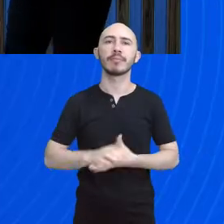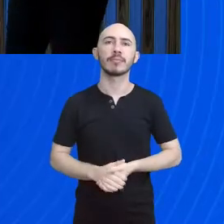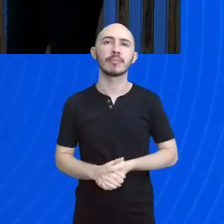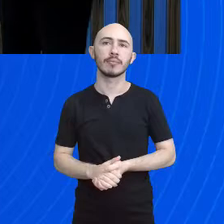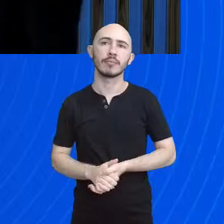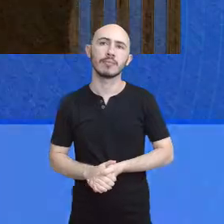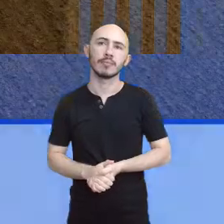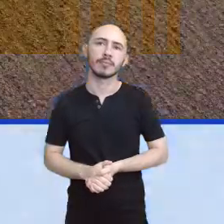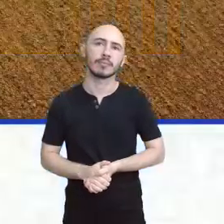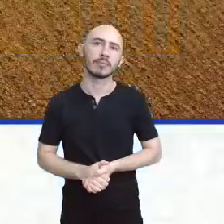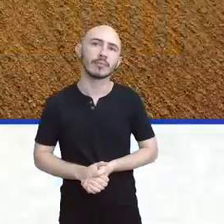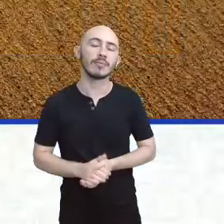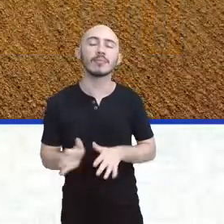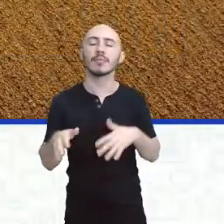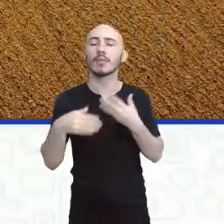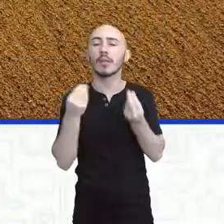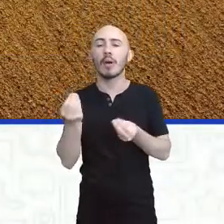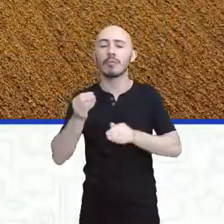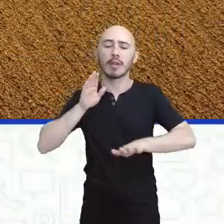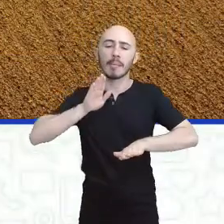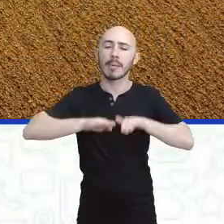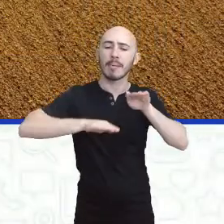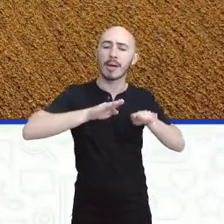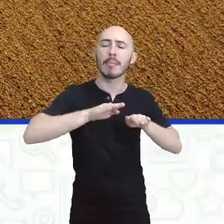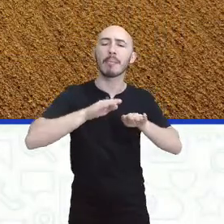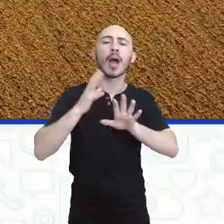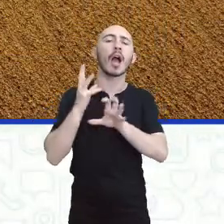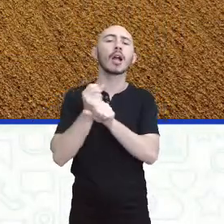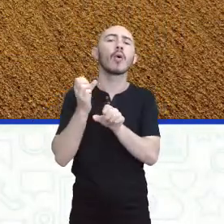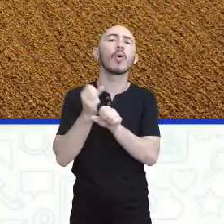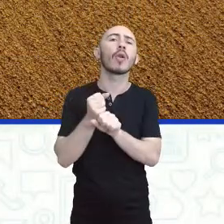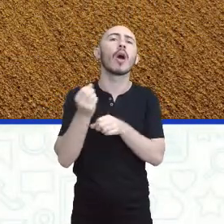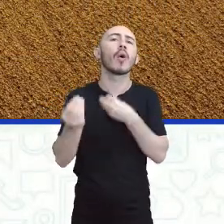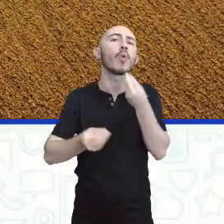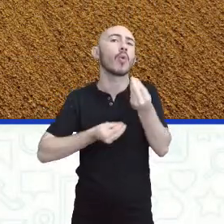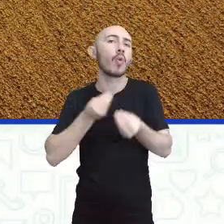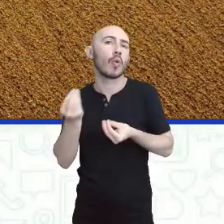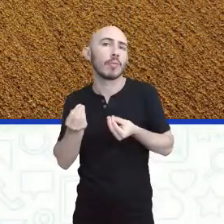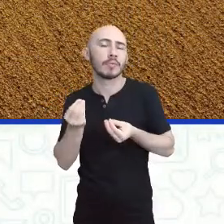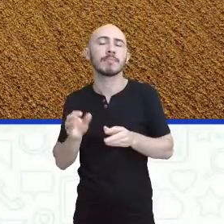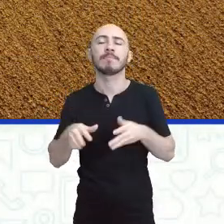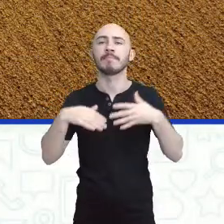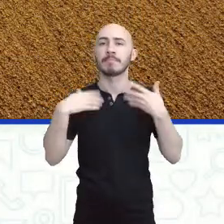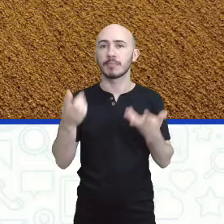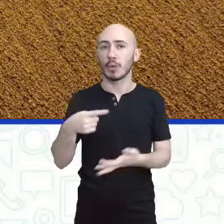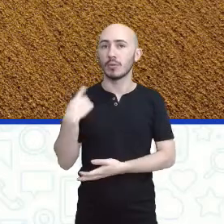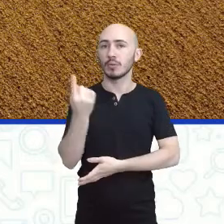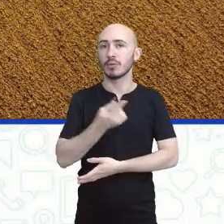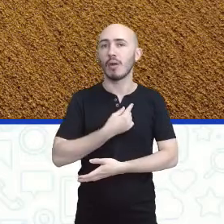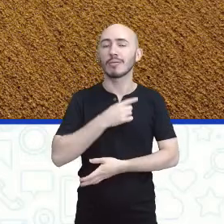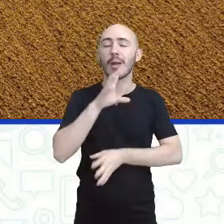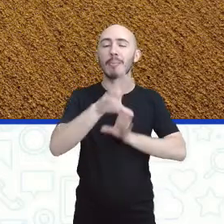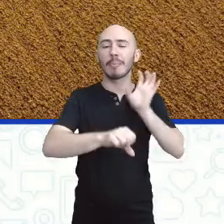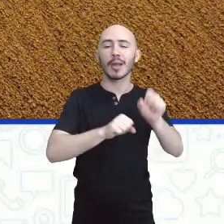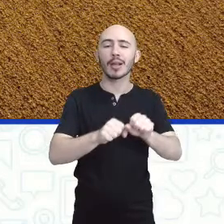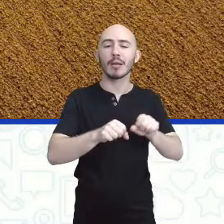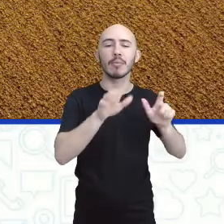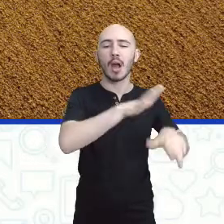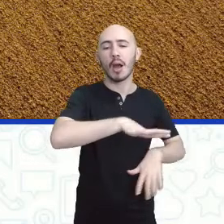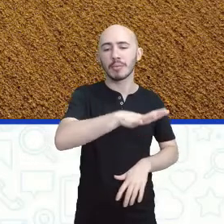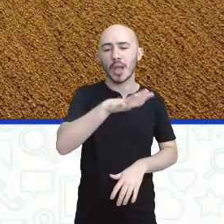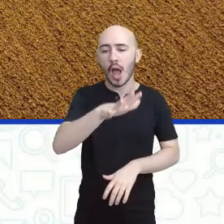E aí, ó, para calcular a pegada ecológica, né, a gente pega territórios produtivos. O